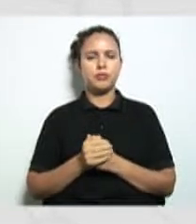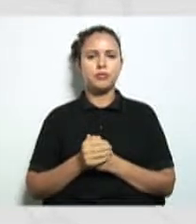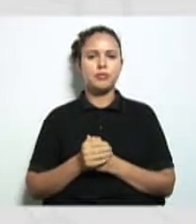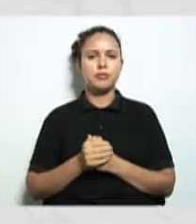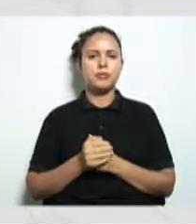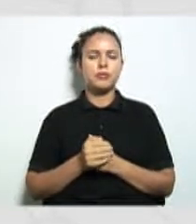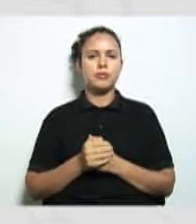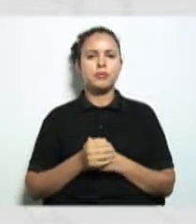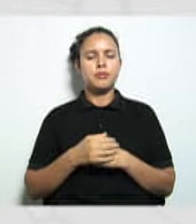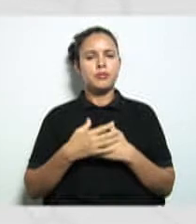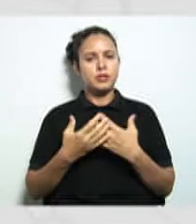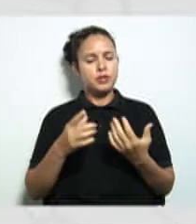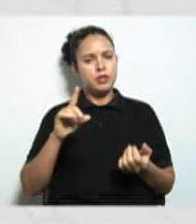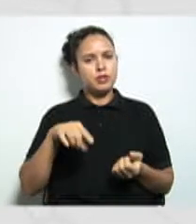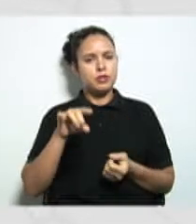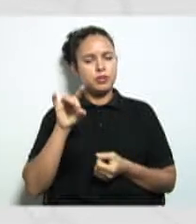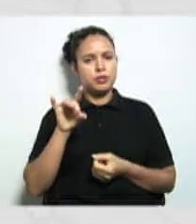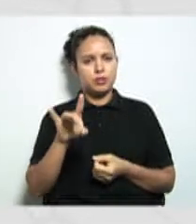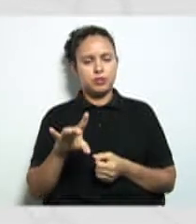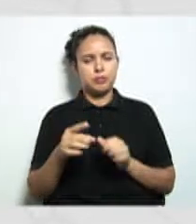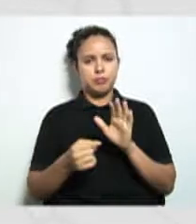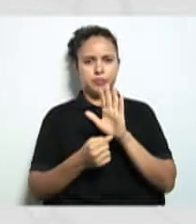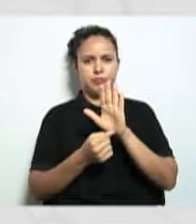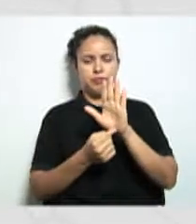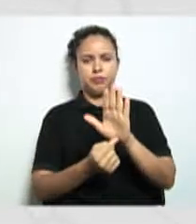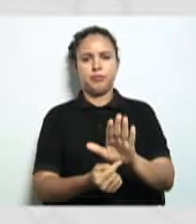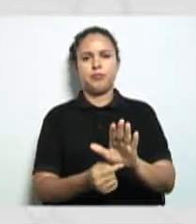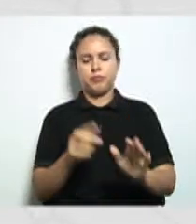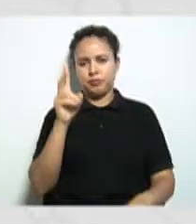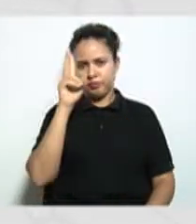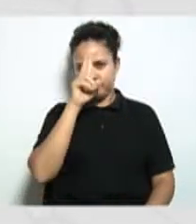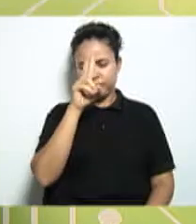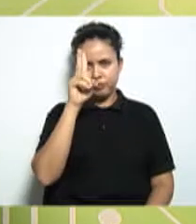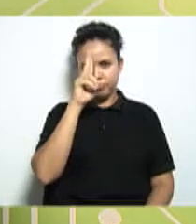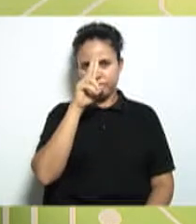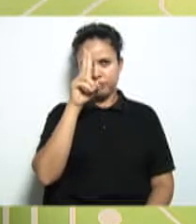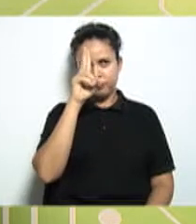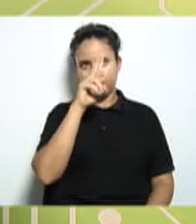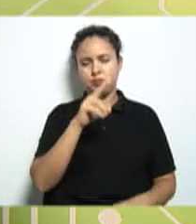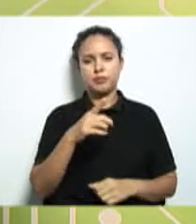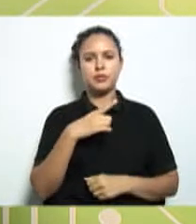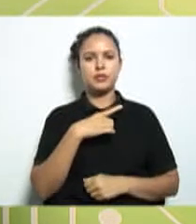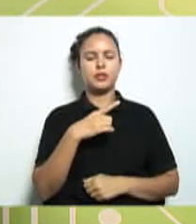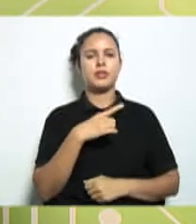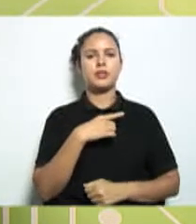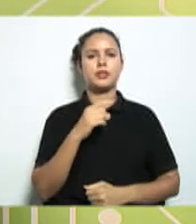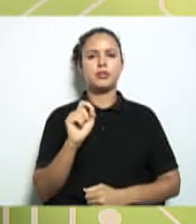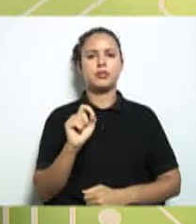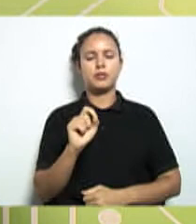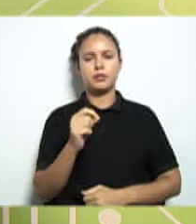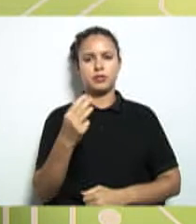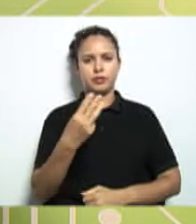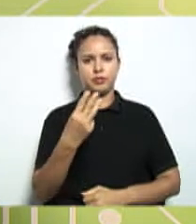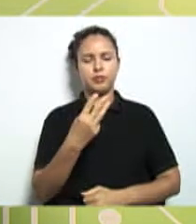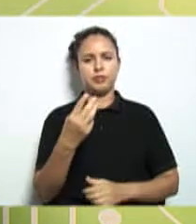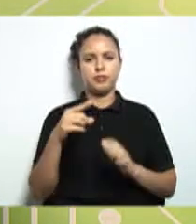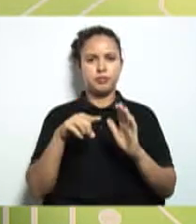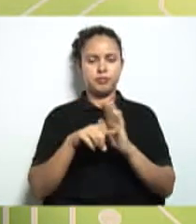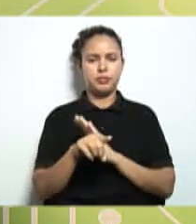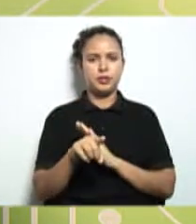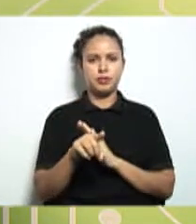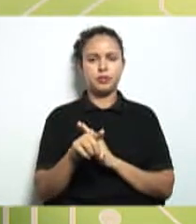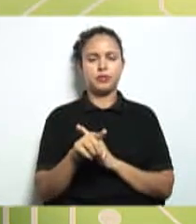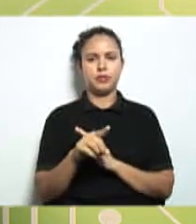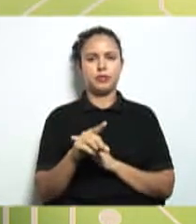só para a gente fazer um lembrete, tá? Nós ainda temos a nossa terceira questão, que a